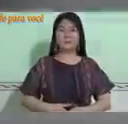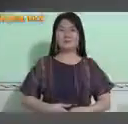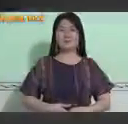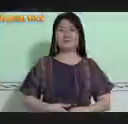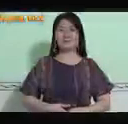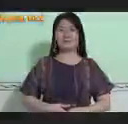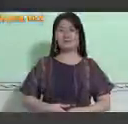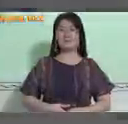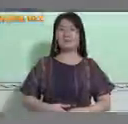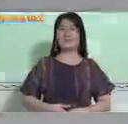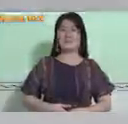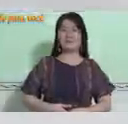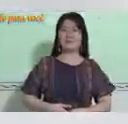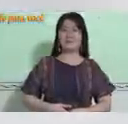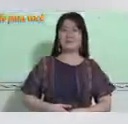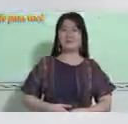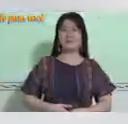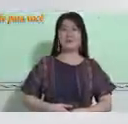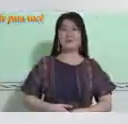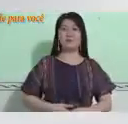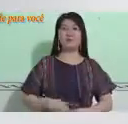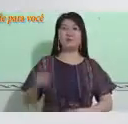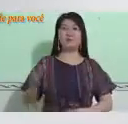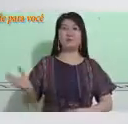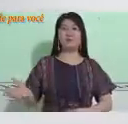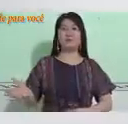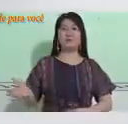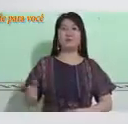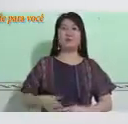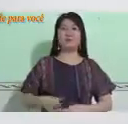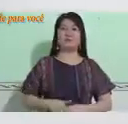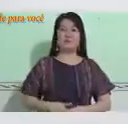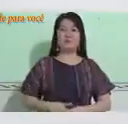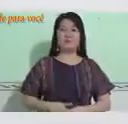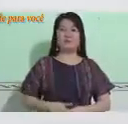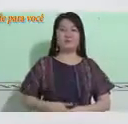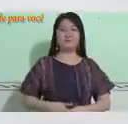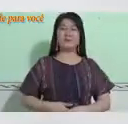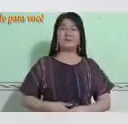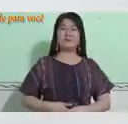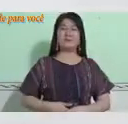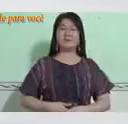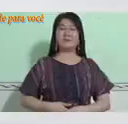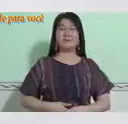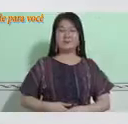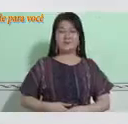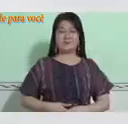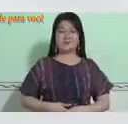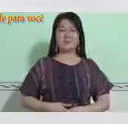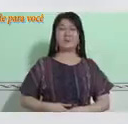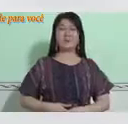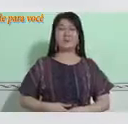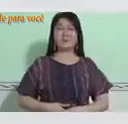de papinhas de maçã, vírgula, pera, vírgula, abóbora, vírgula, ou cenoura, vírgula, por exemplo.